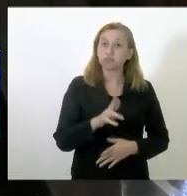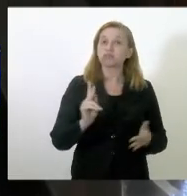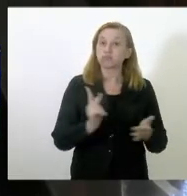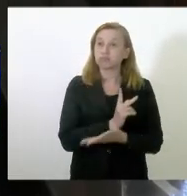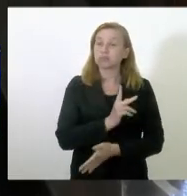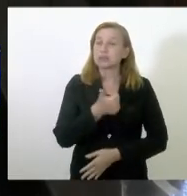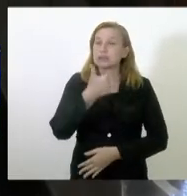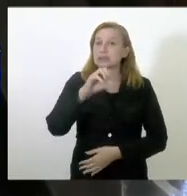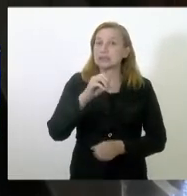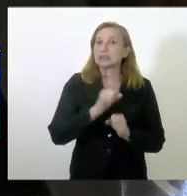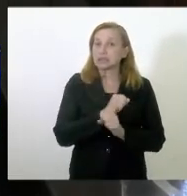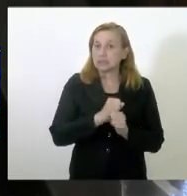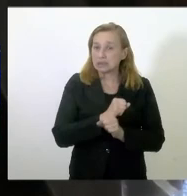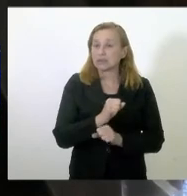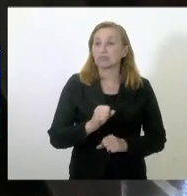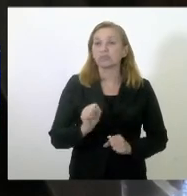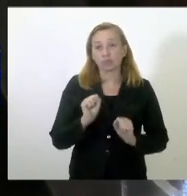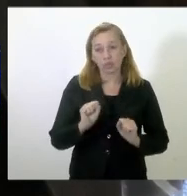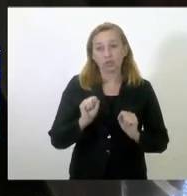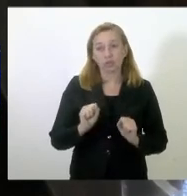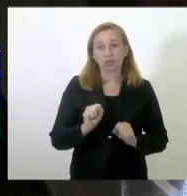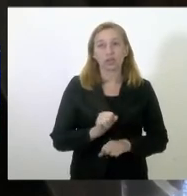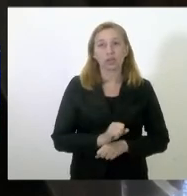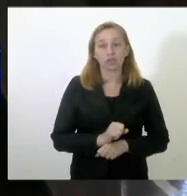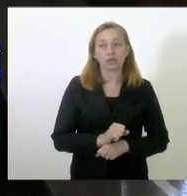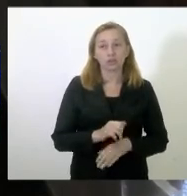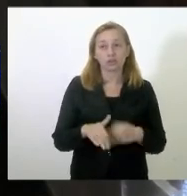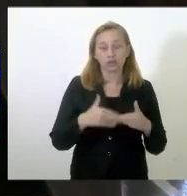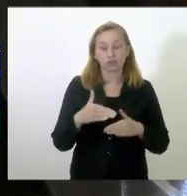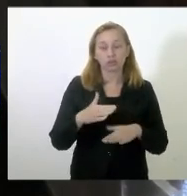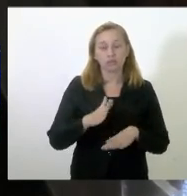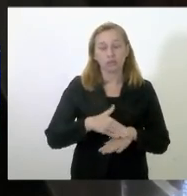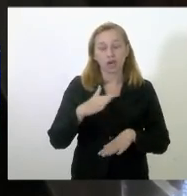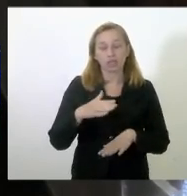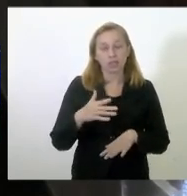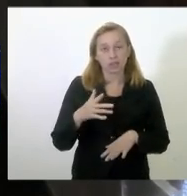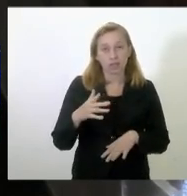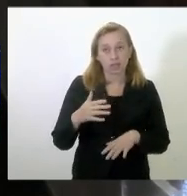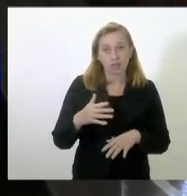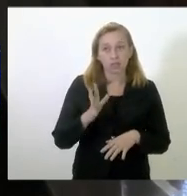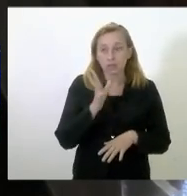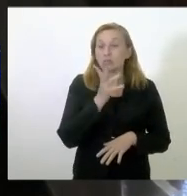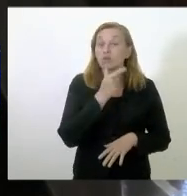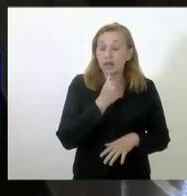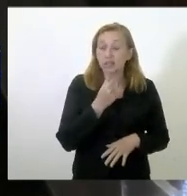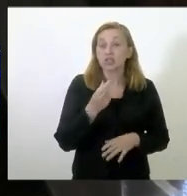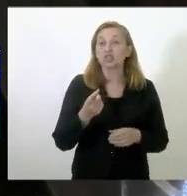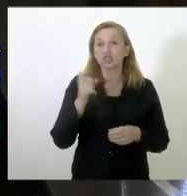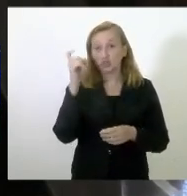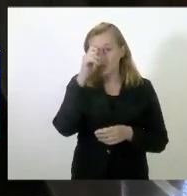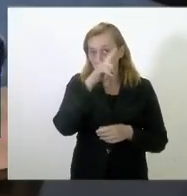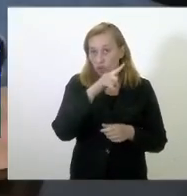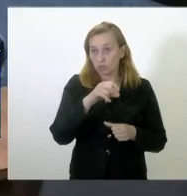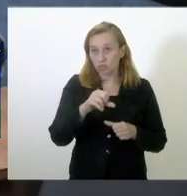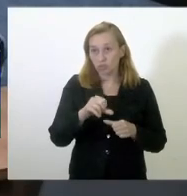próximos 10 anos pode ter uma repercussão muito, muito mais longínqua e duradoura e difícil de reverter. Muito obrigado.